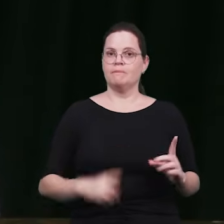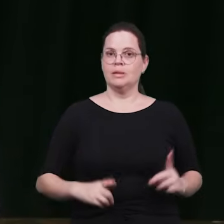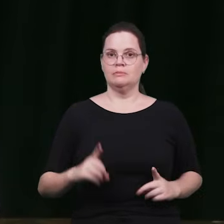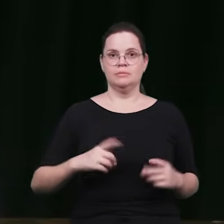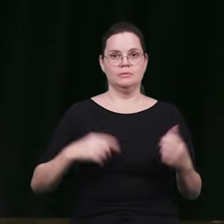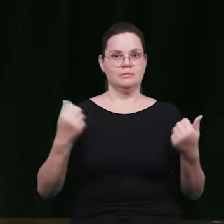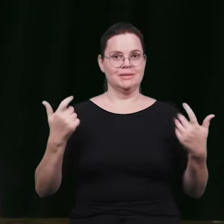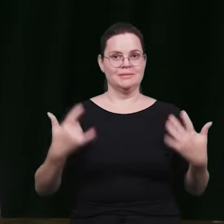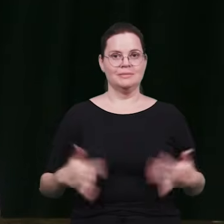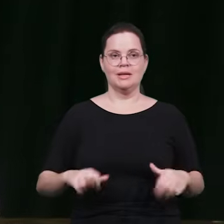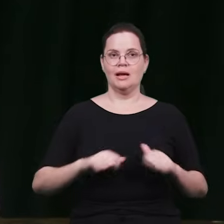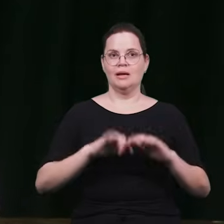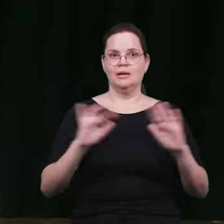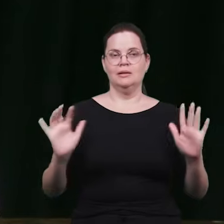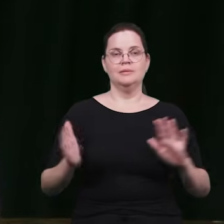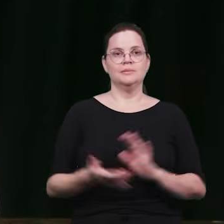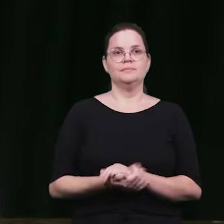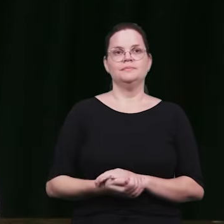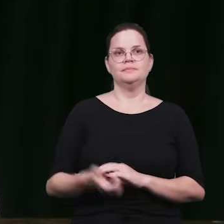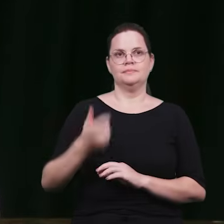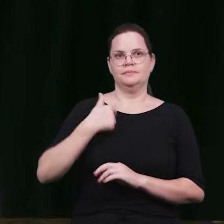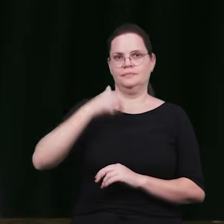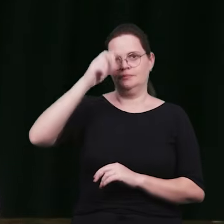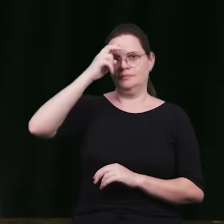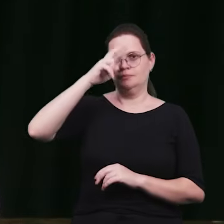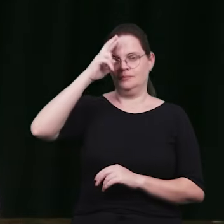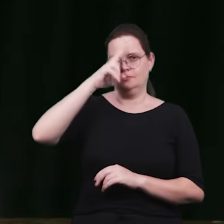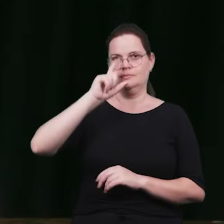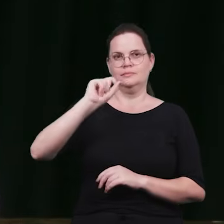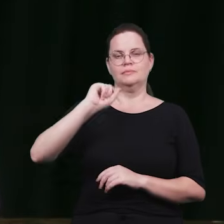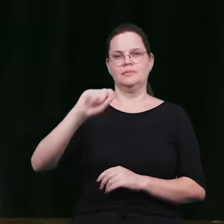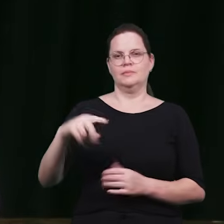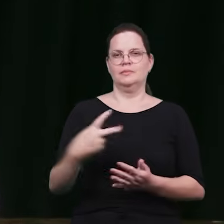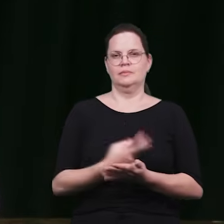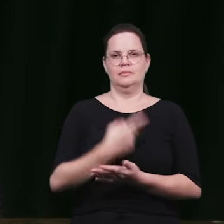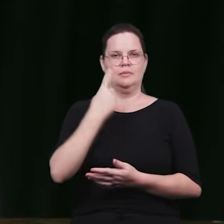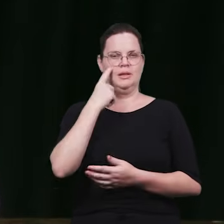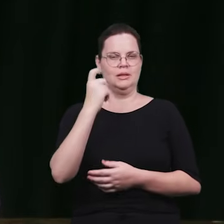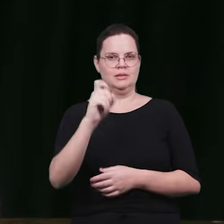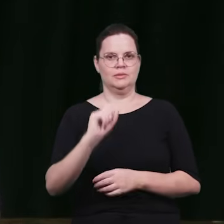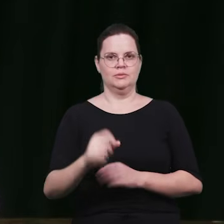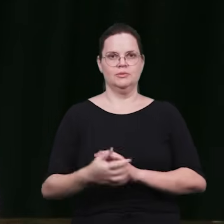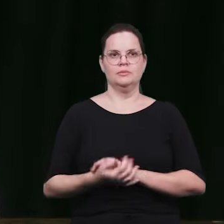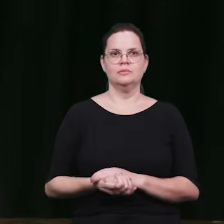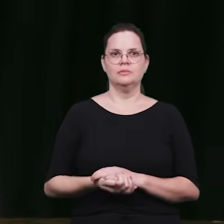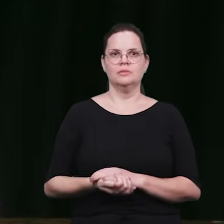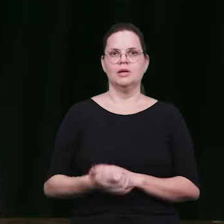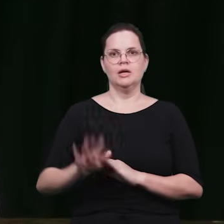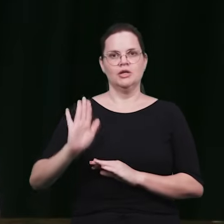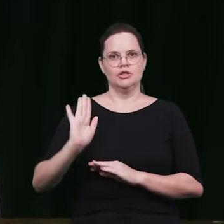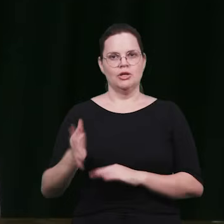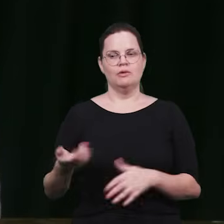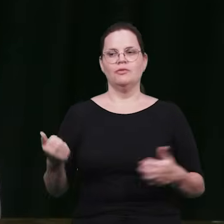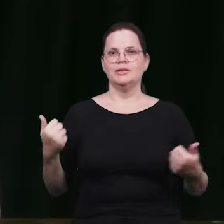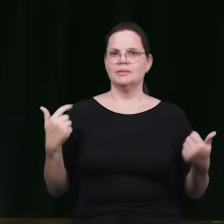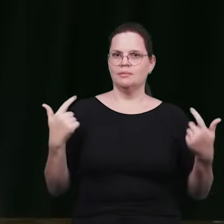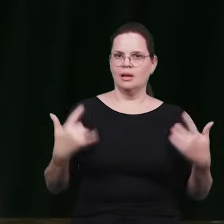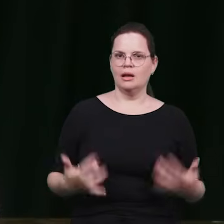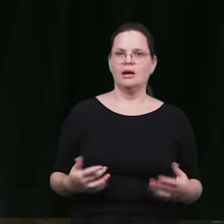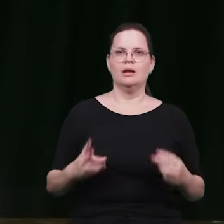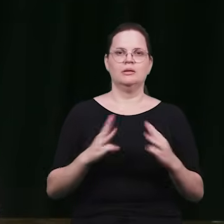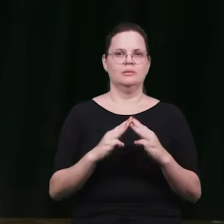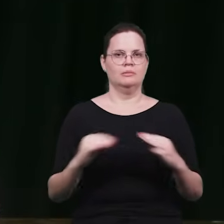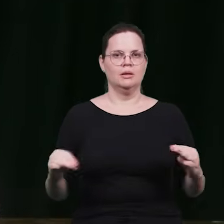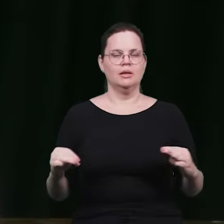serve para nós. Eu me lembrei de um fato muito interessante. Foi falado no Manaim, muitos